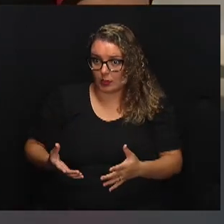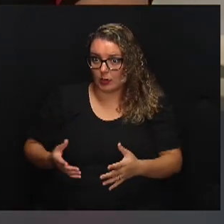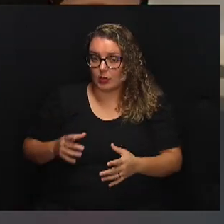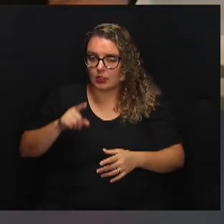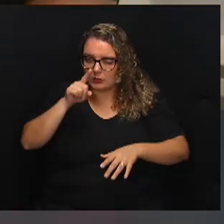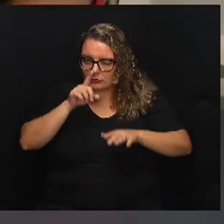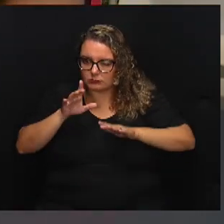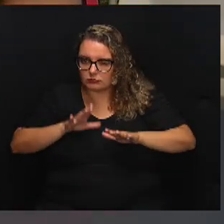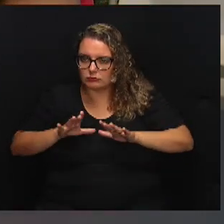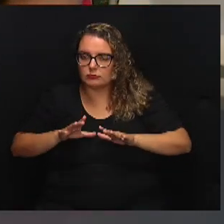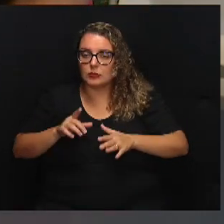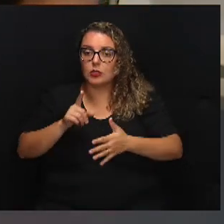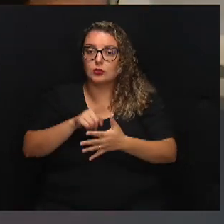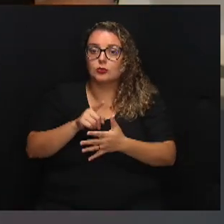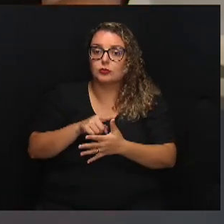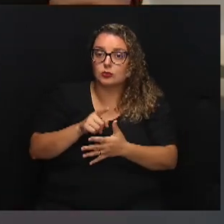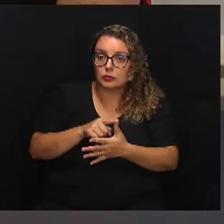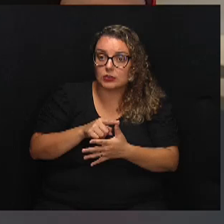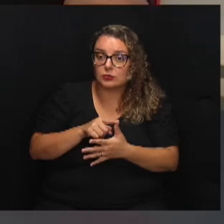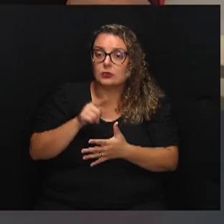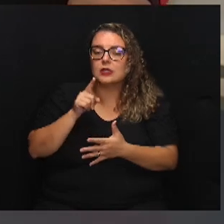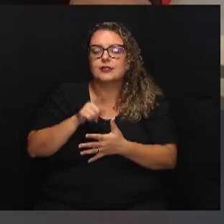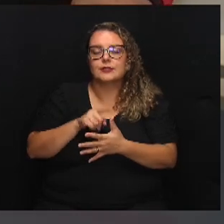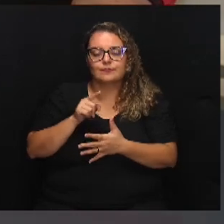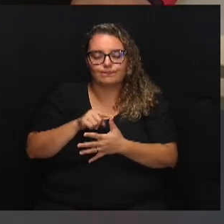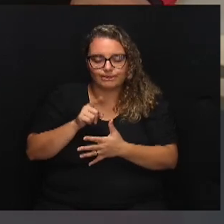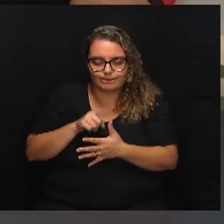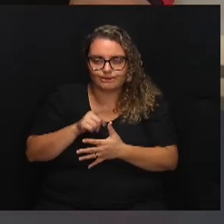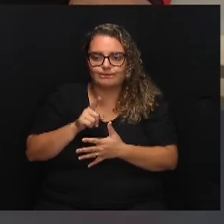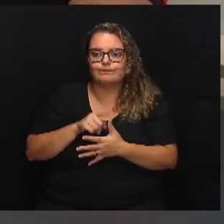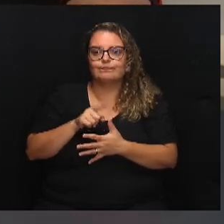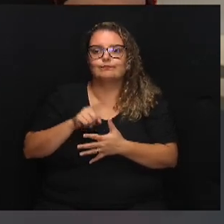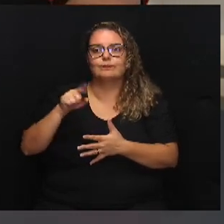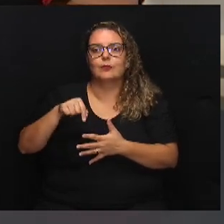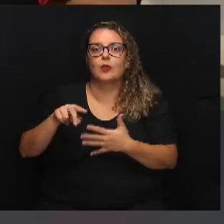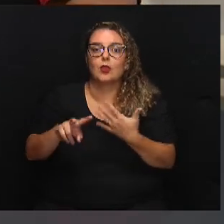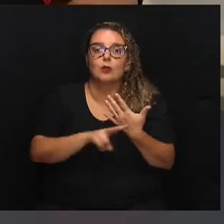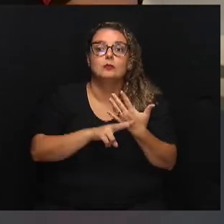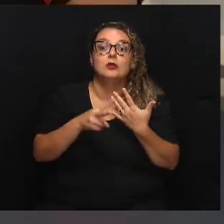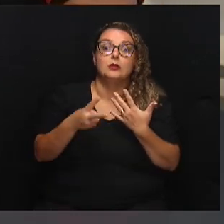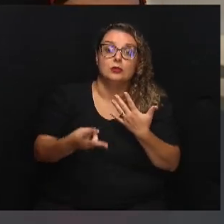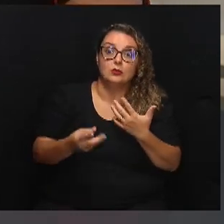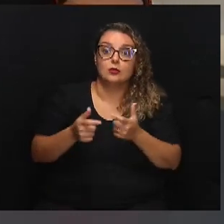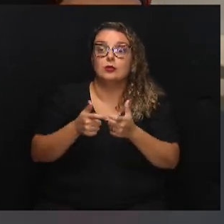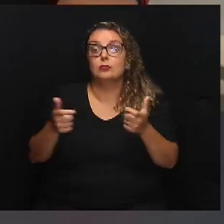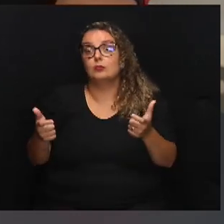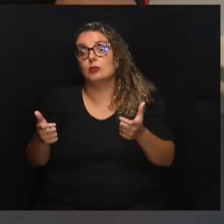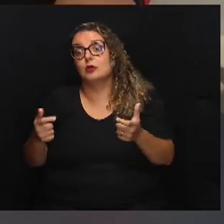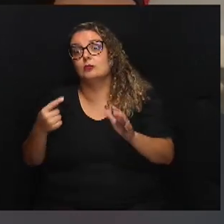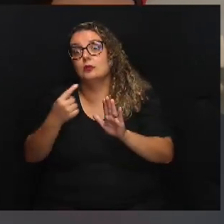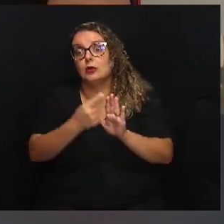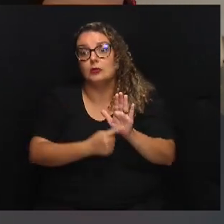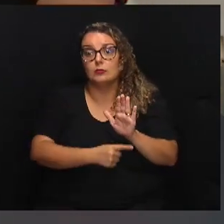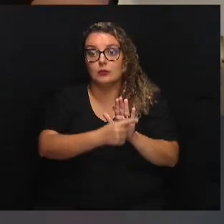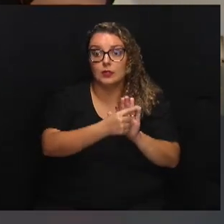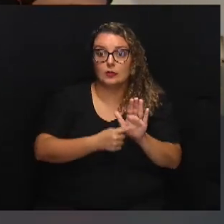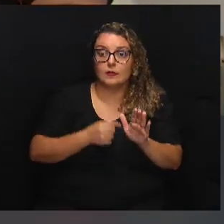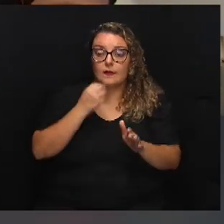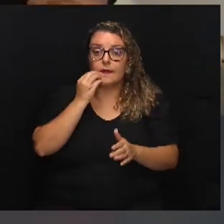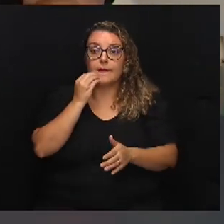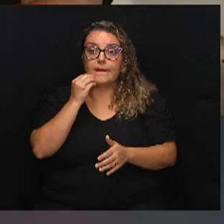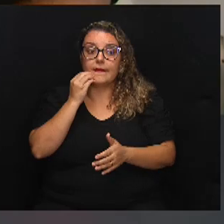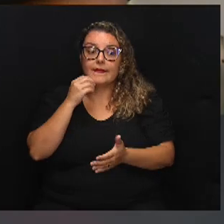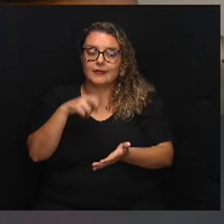cuidadosa, do quinto e último critério. Esse aí realmente é o que pode acarretar o maior número de anulações, o maior número de